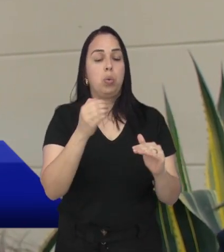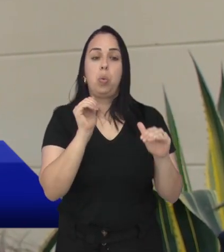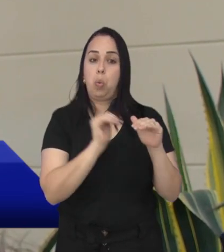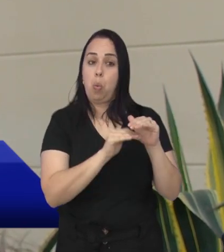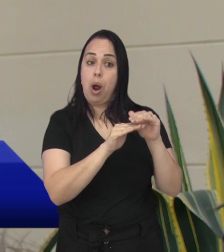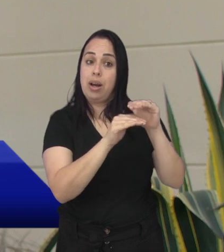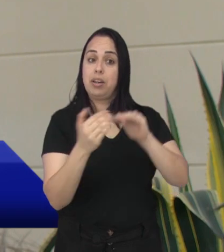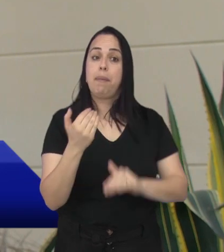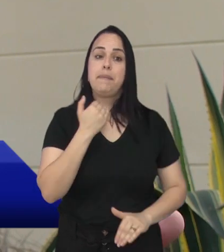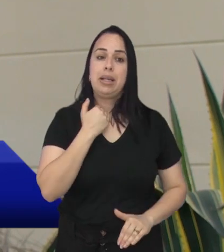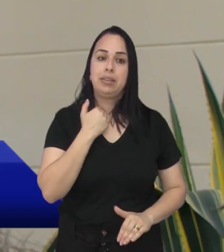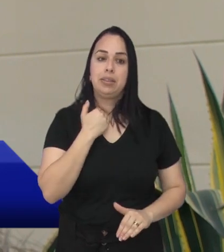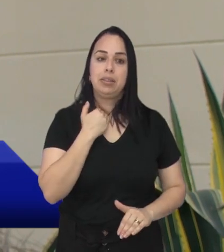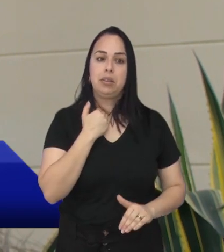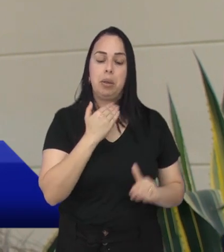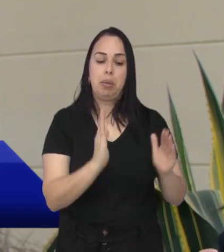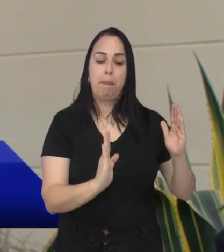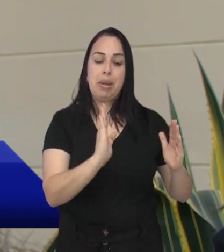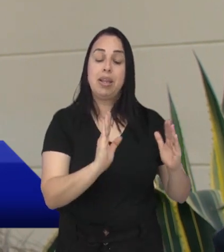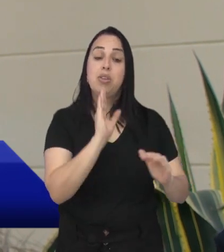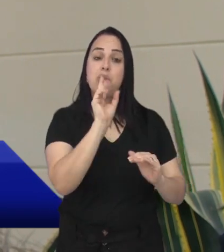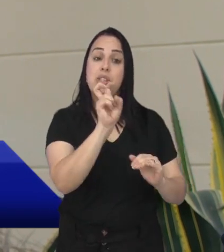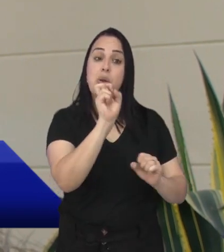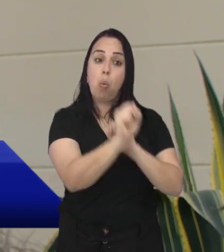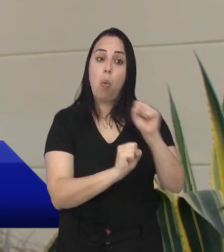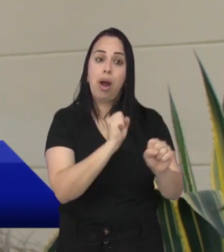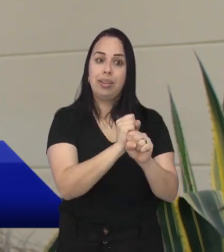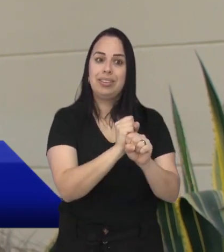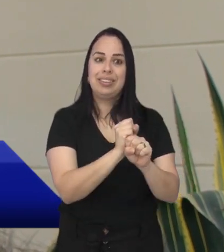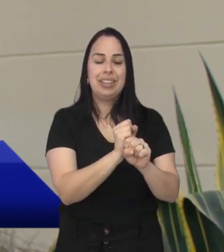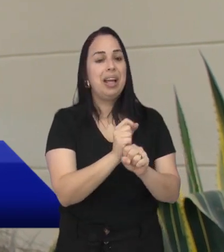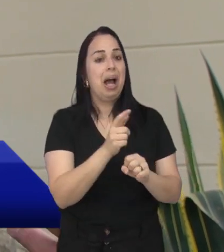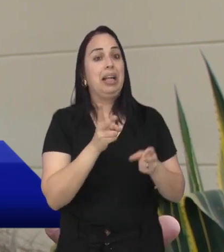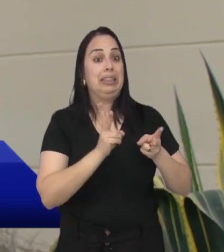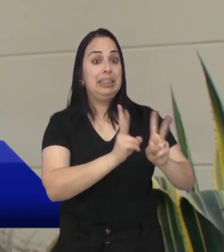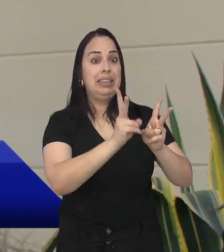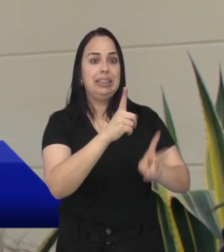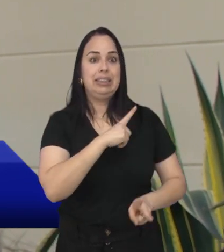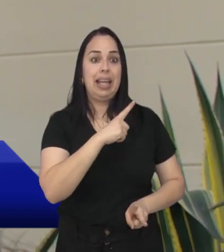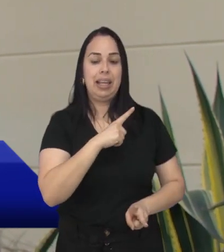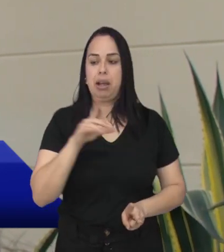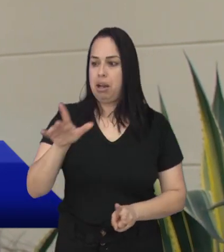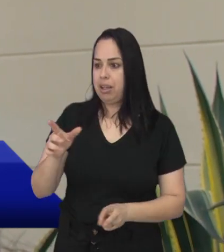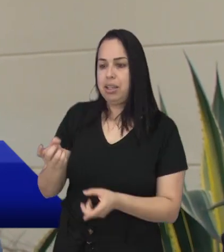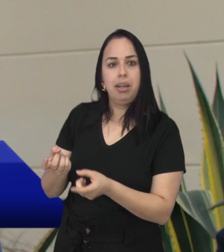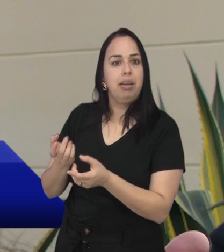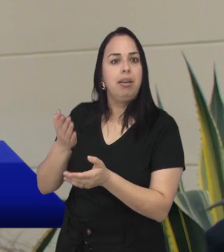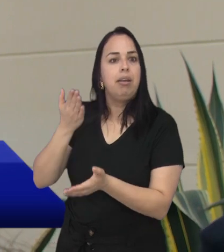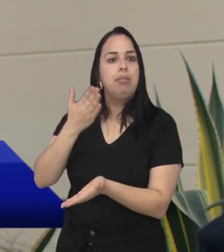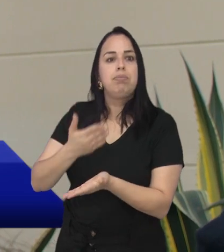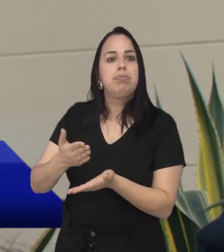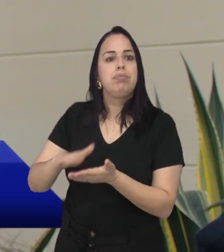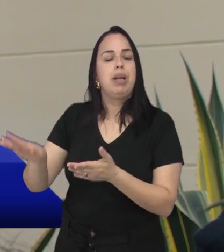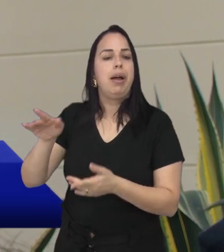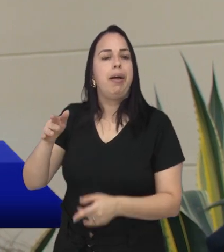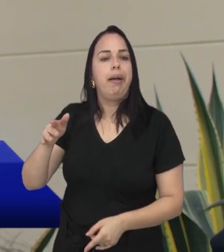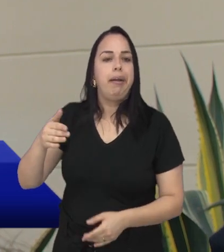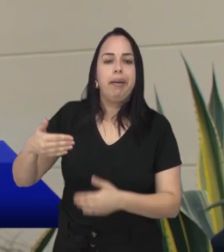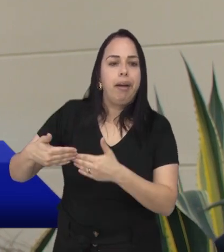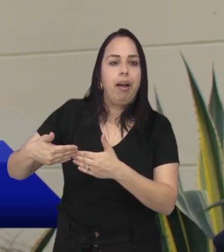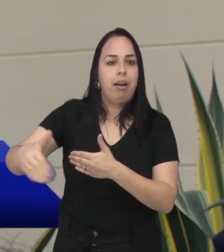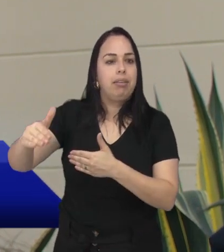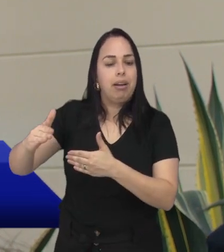própria poupança, ao final dos 5 anos você tem o teu bem preservado. Aí a pessoa fala, eu não vou ter um carro. A geração de hoje está andando de